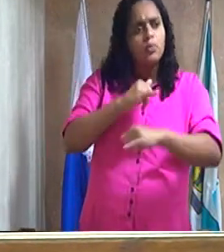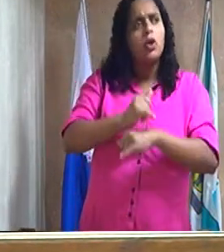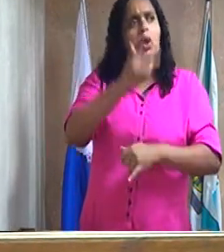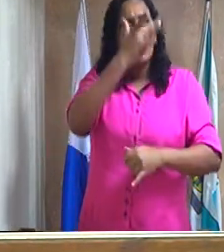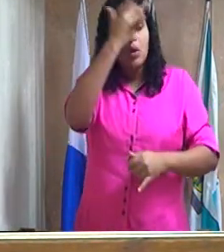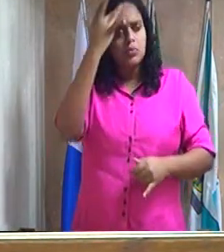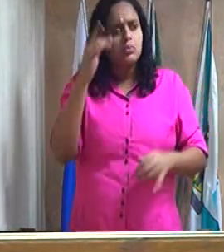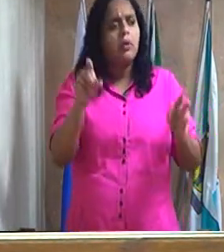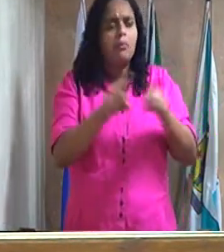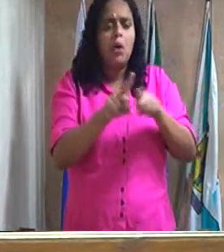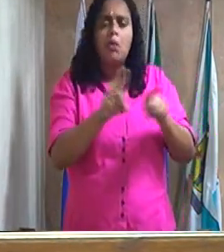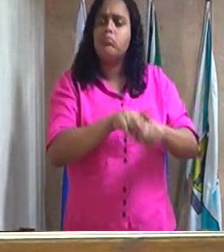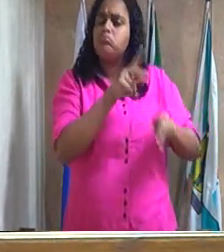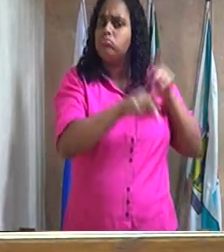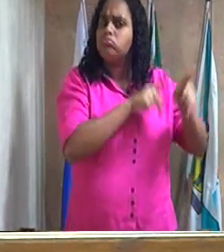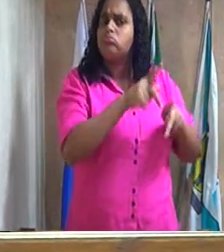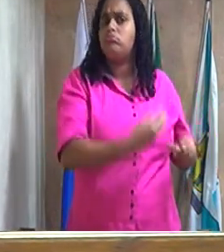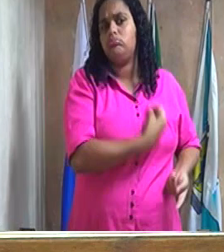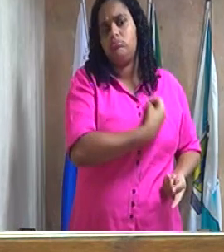presente.